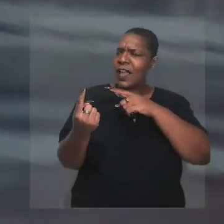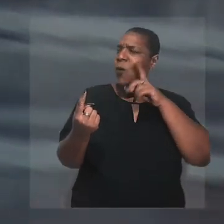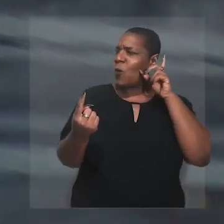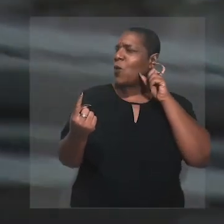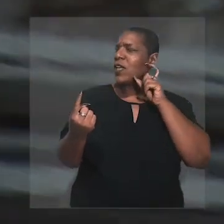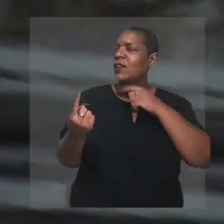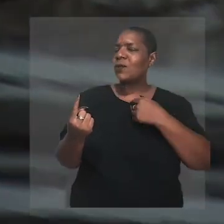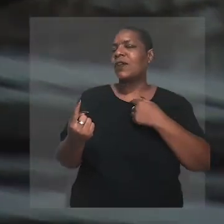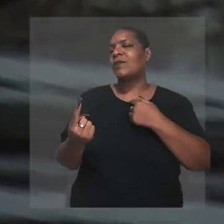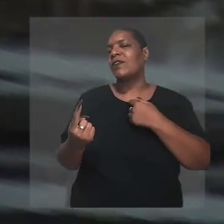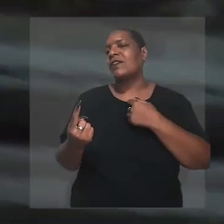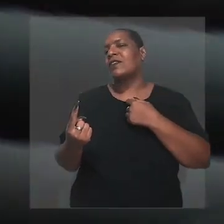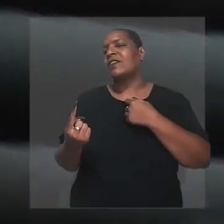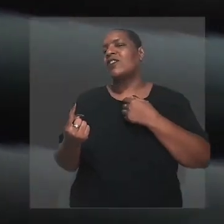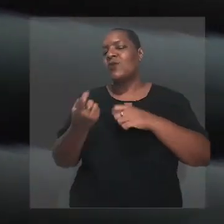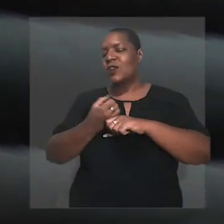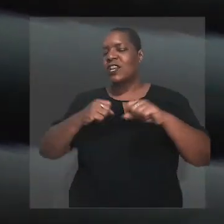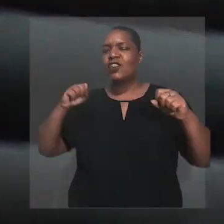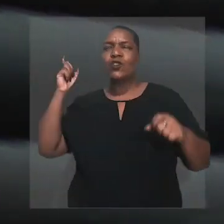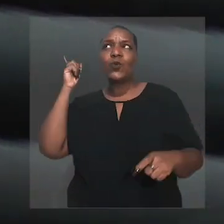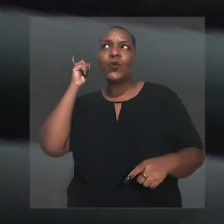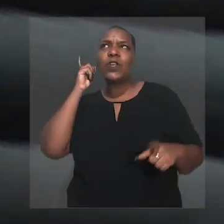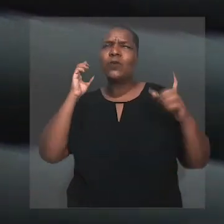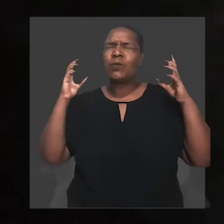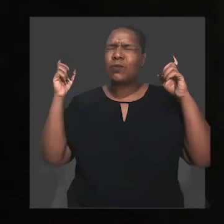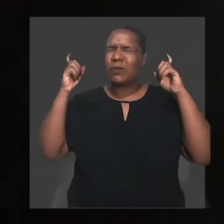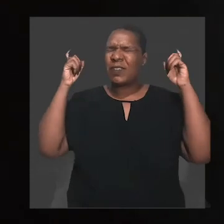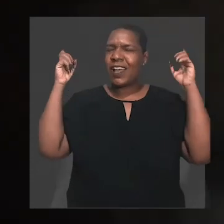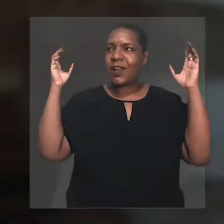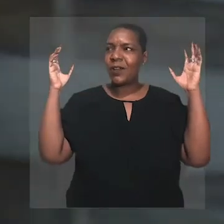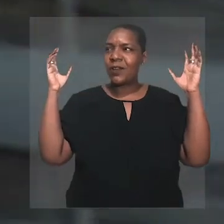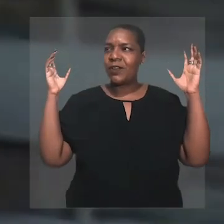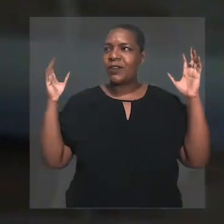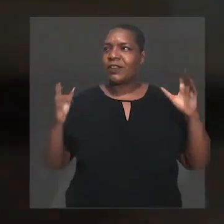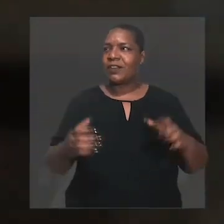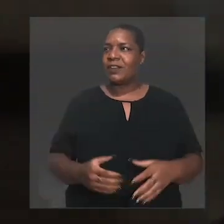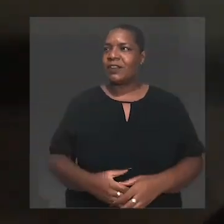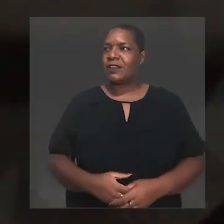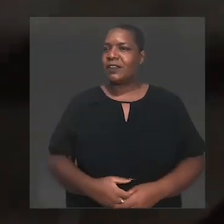Que você ainda é um ruído pra mim. Um grande ruído.